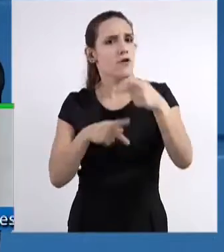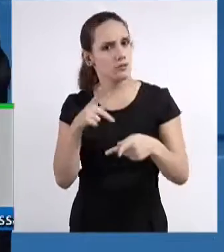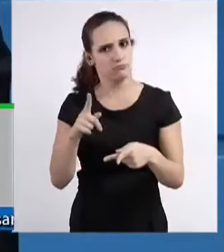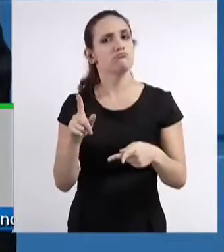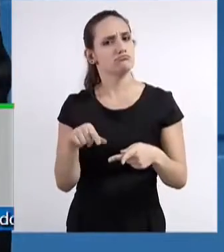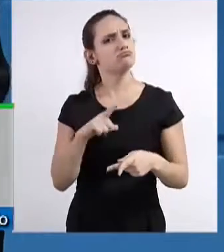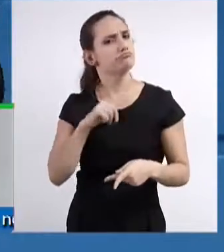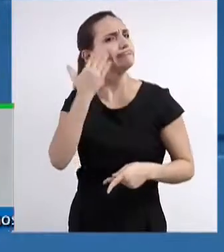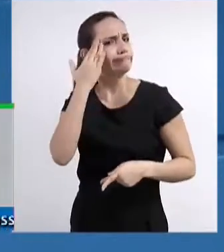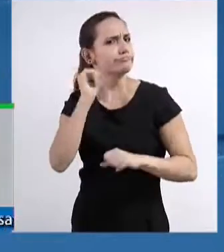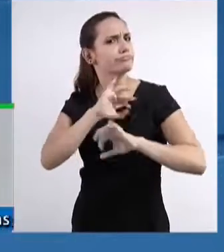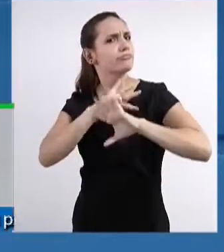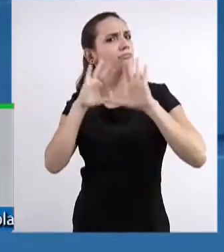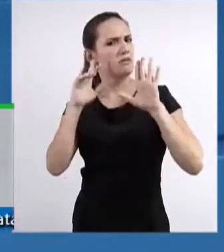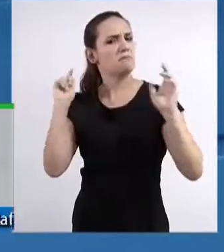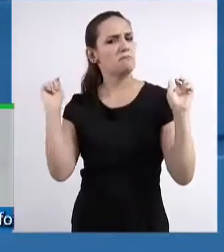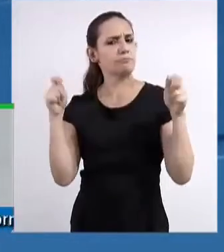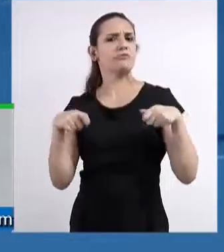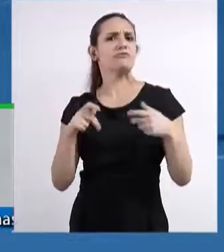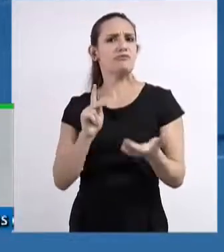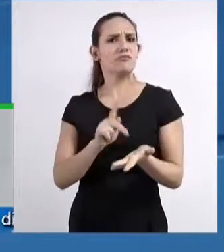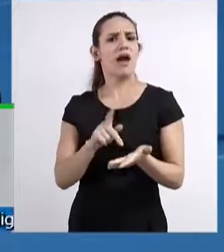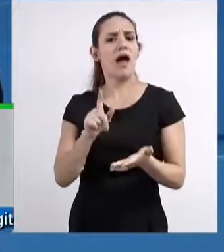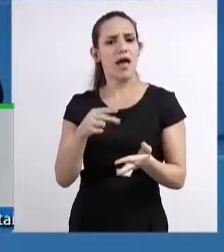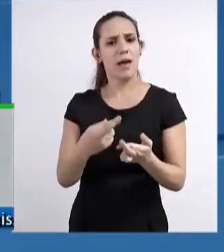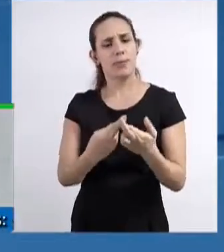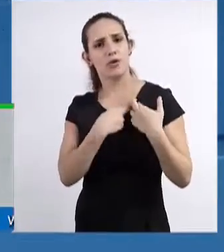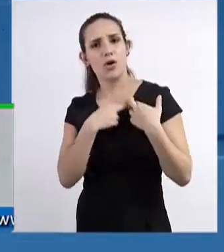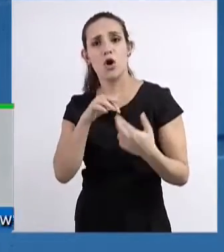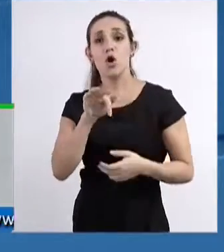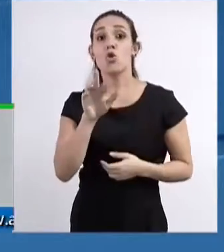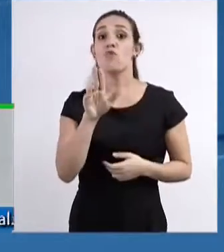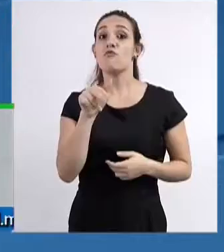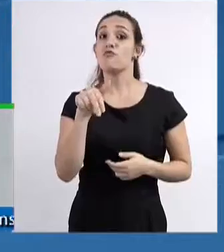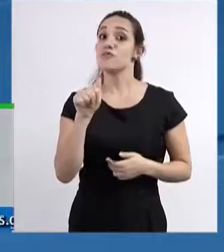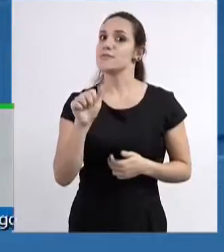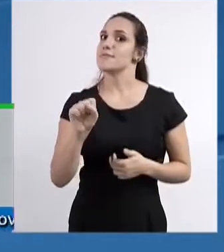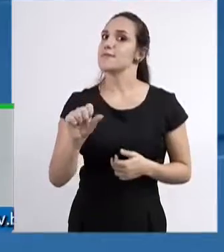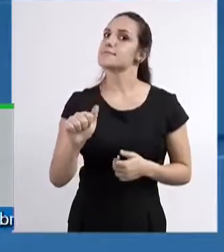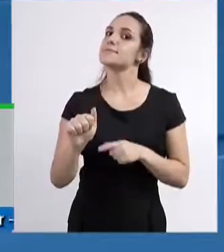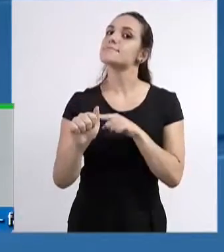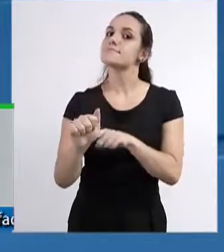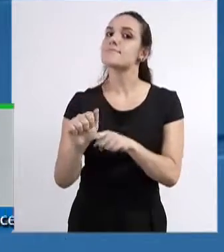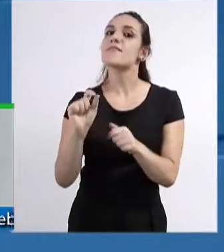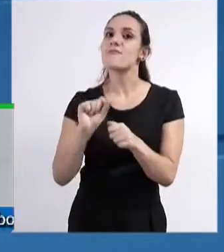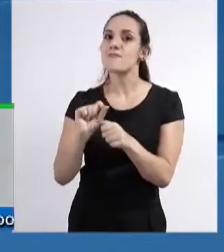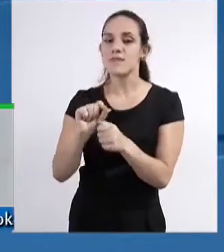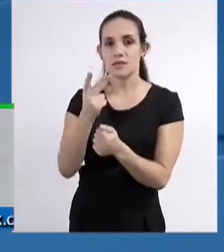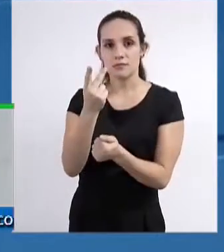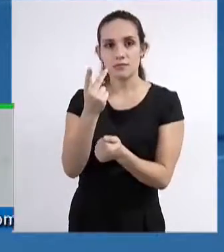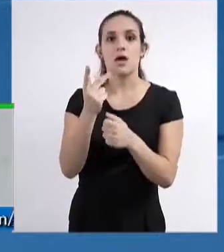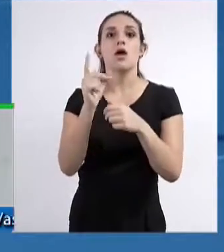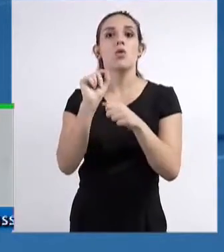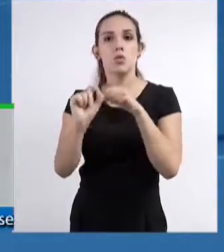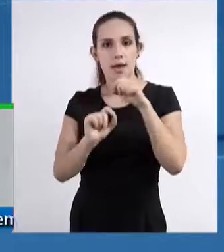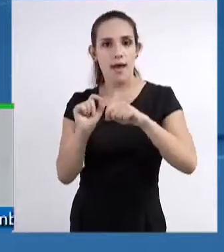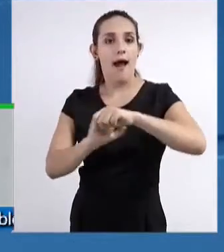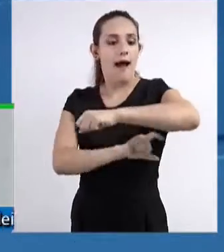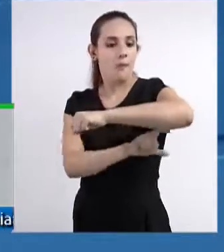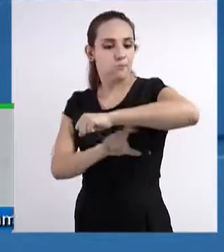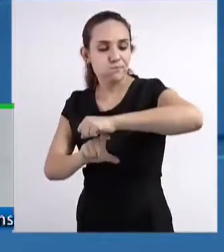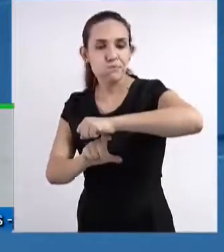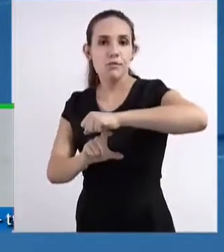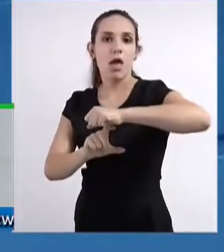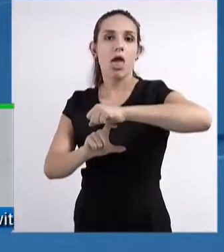muita propriedade, e essa é uma responsabilidade da FUNASA, fazer a distribuição da rede de água, né?